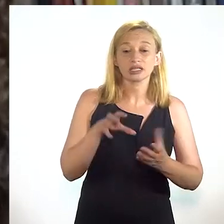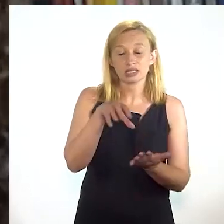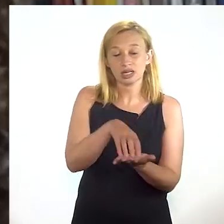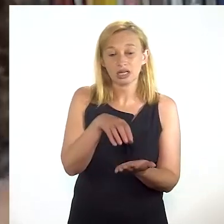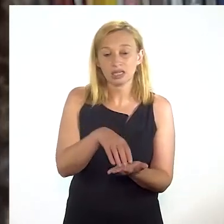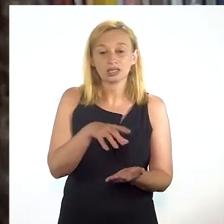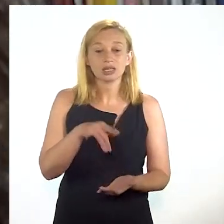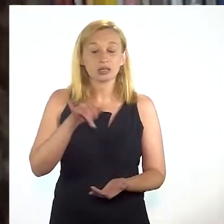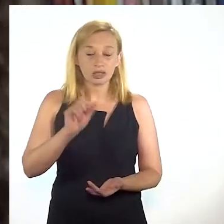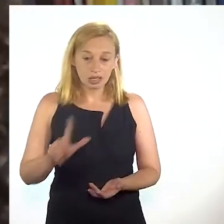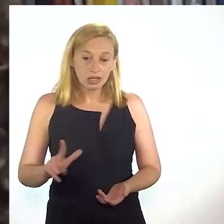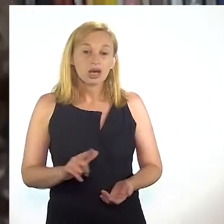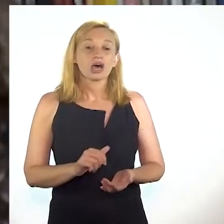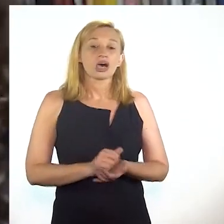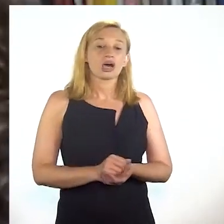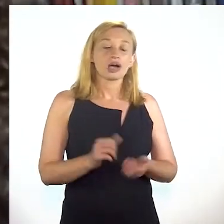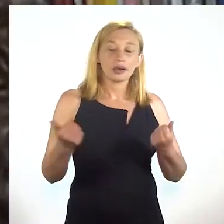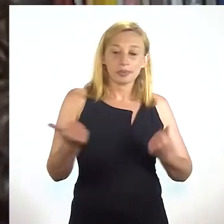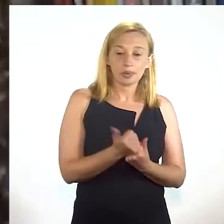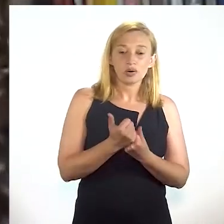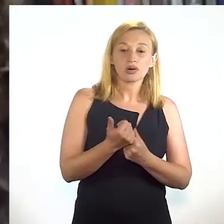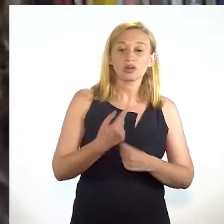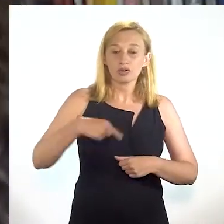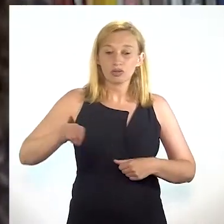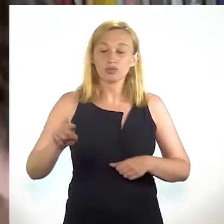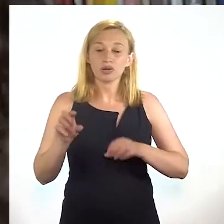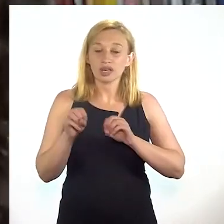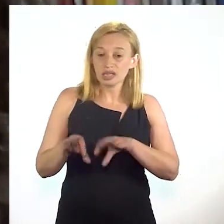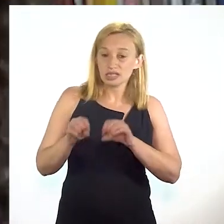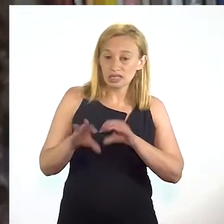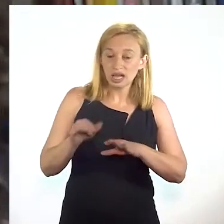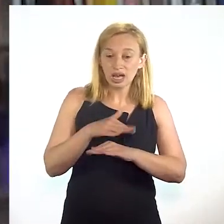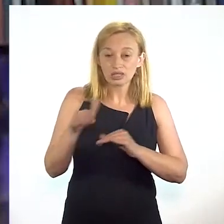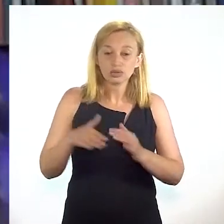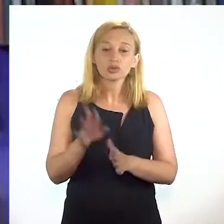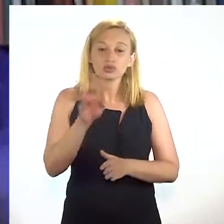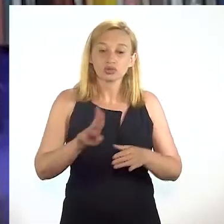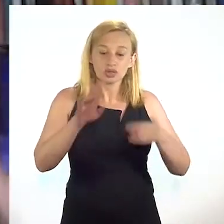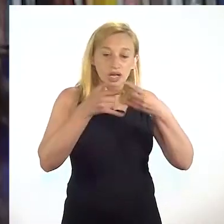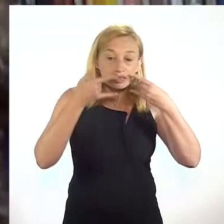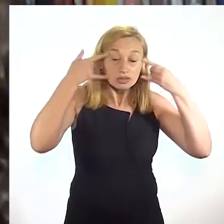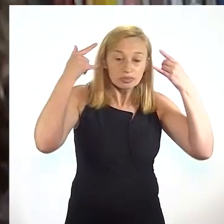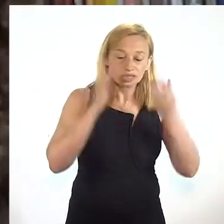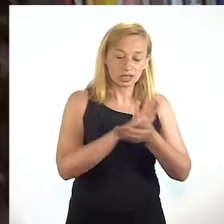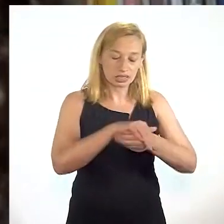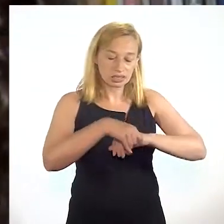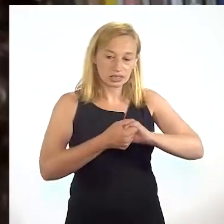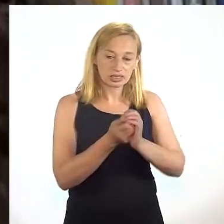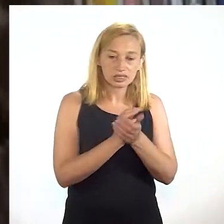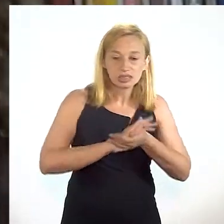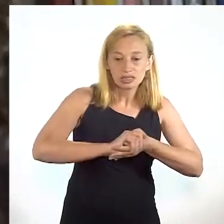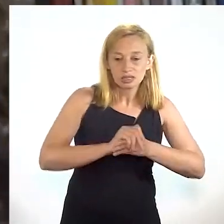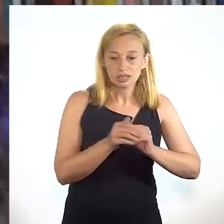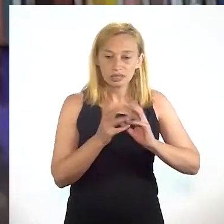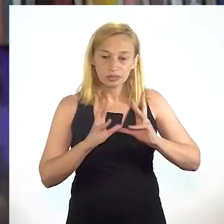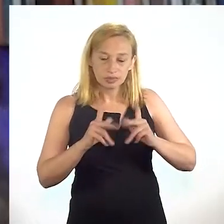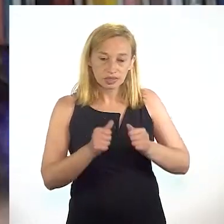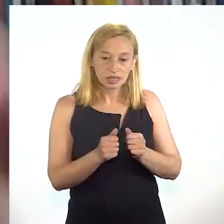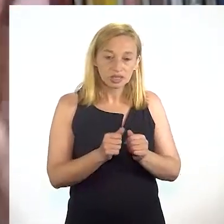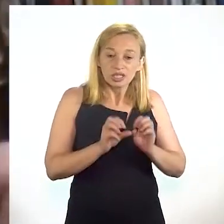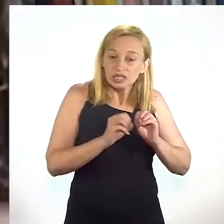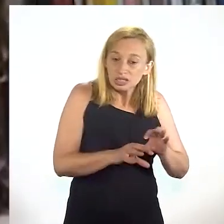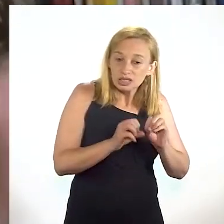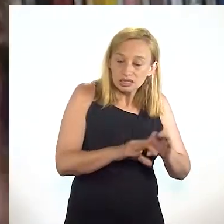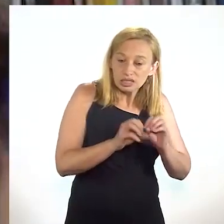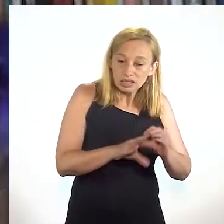momento. E então foi criada essa rede, o Moinho apoiou muito. A gente foi para as nossas redes ensinar a usar máscara, a higienização